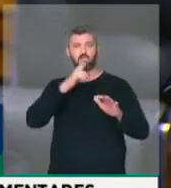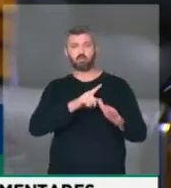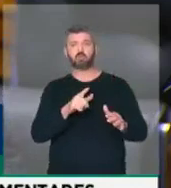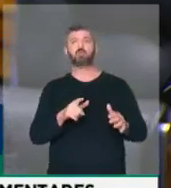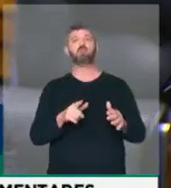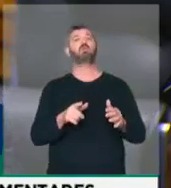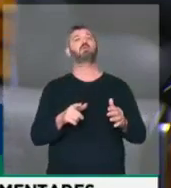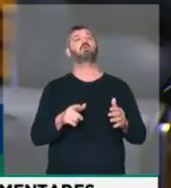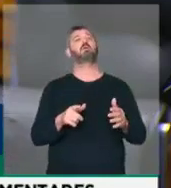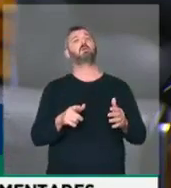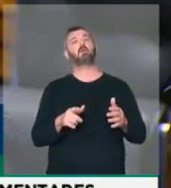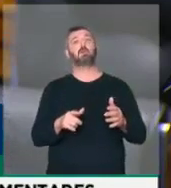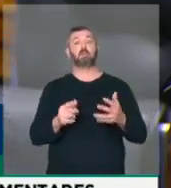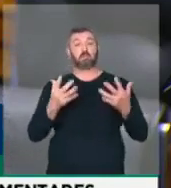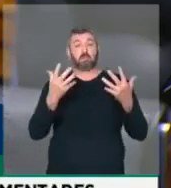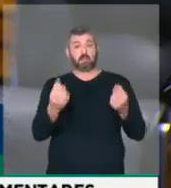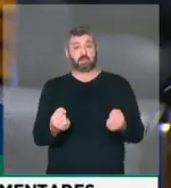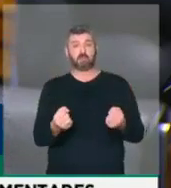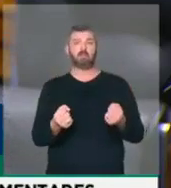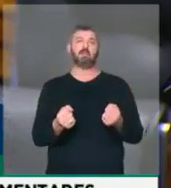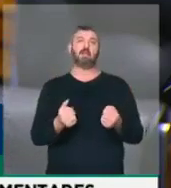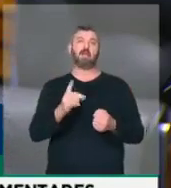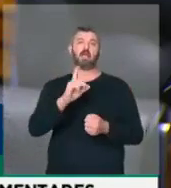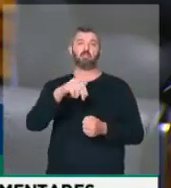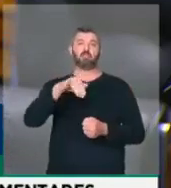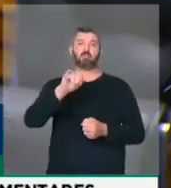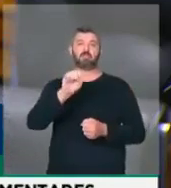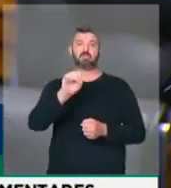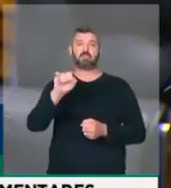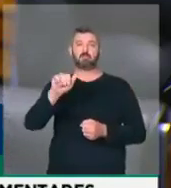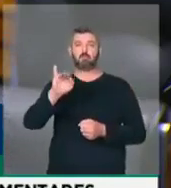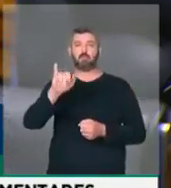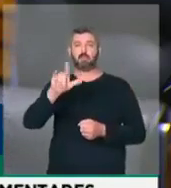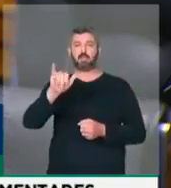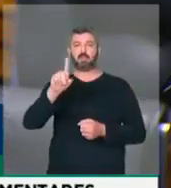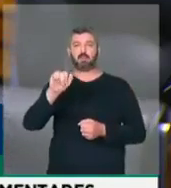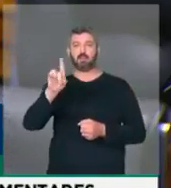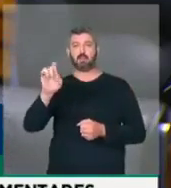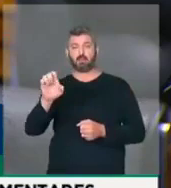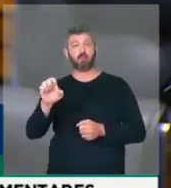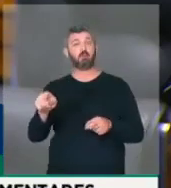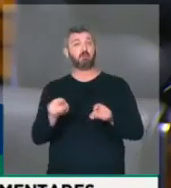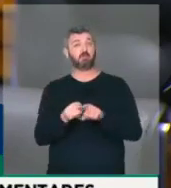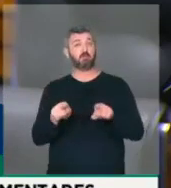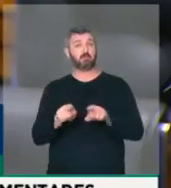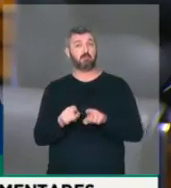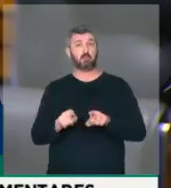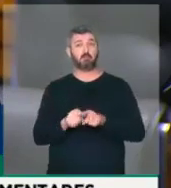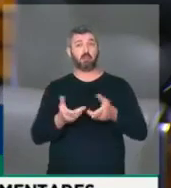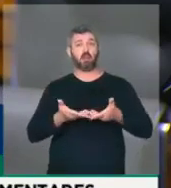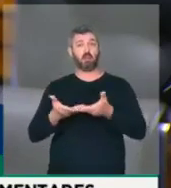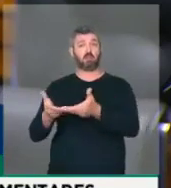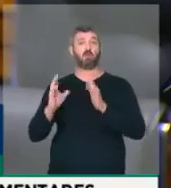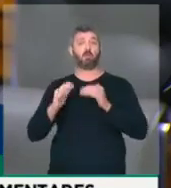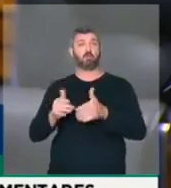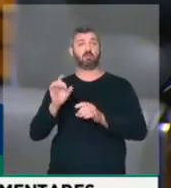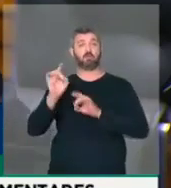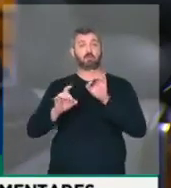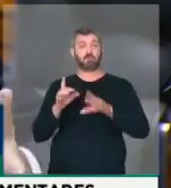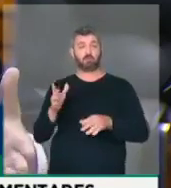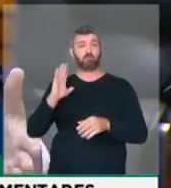a partir da admissibilidade que já foi aprovada por esta casa, possa encaminhar isso para uma comissão especial.